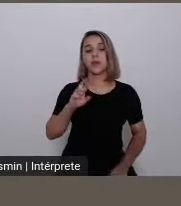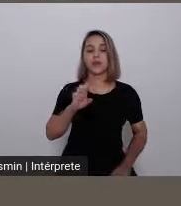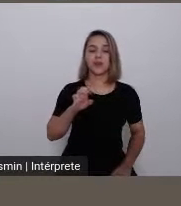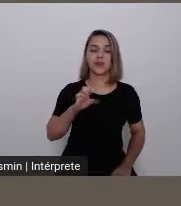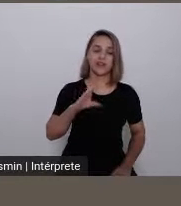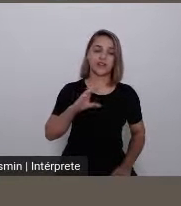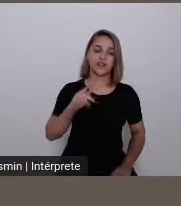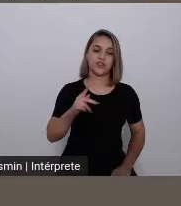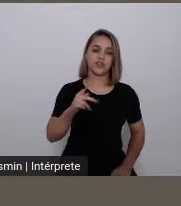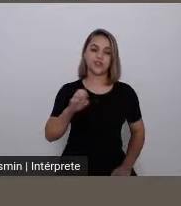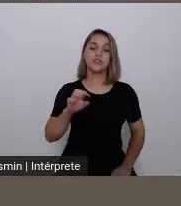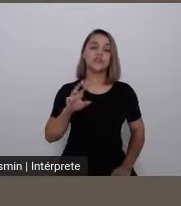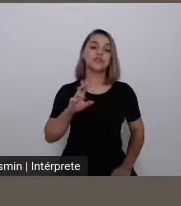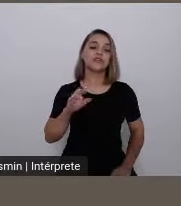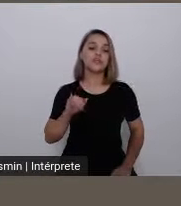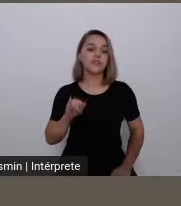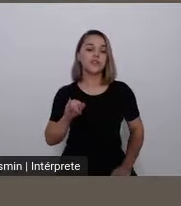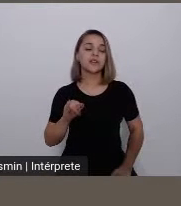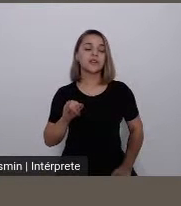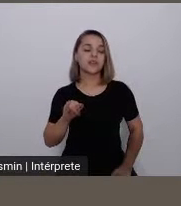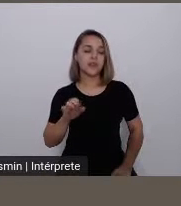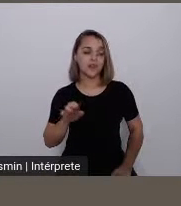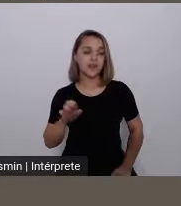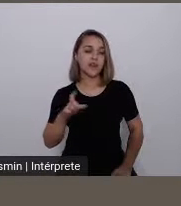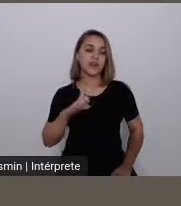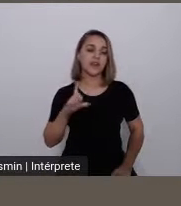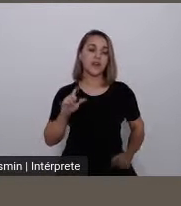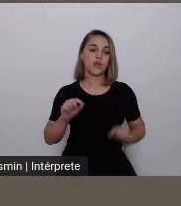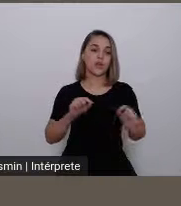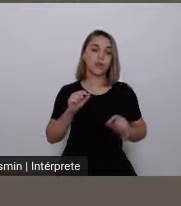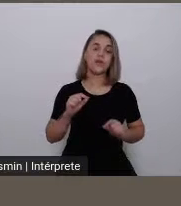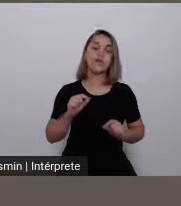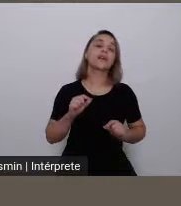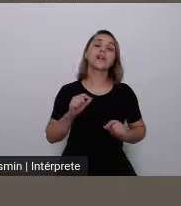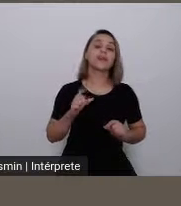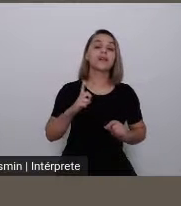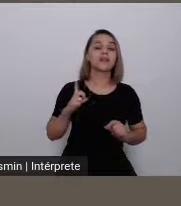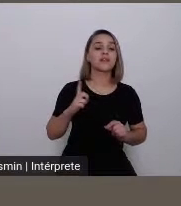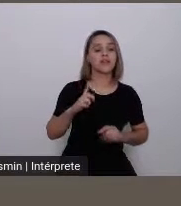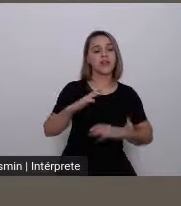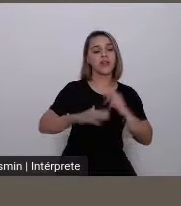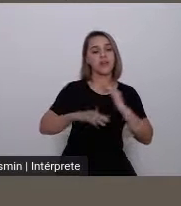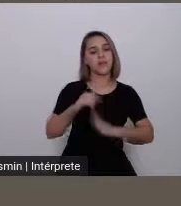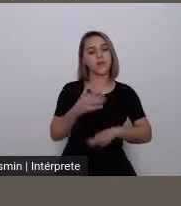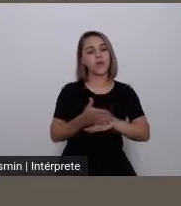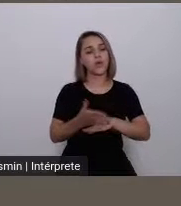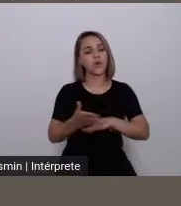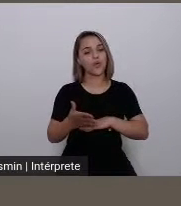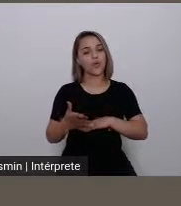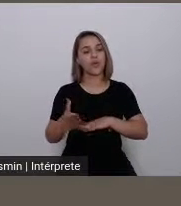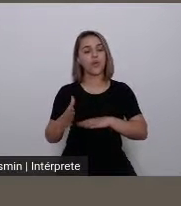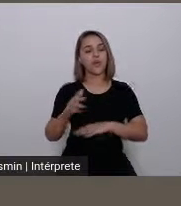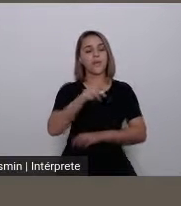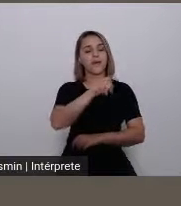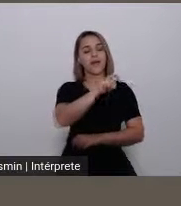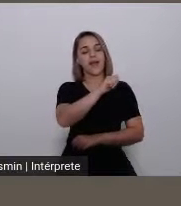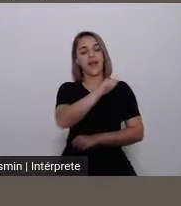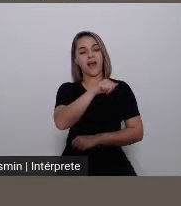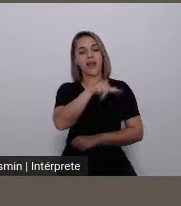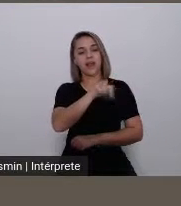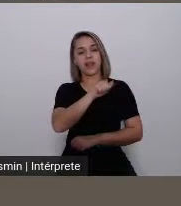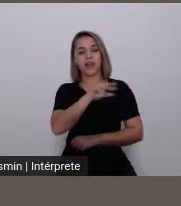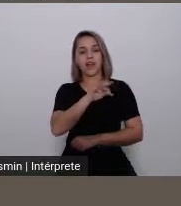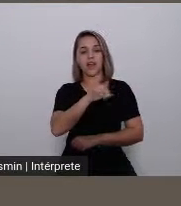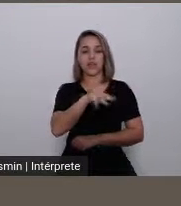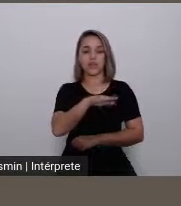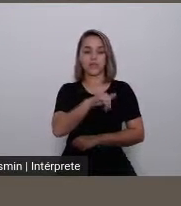daqueles que acusavam o Brecheret de ignorar princípios básicos de anatomia ao construir as suas